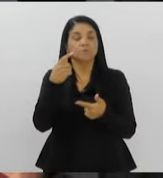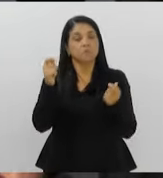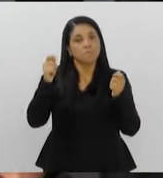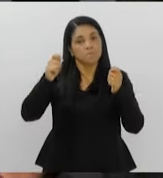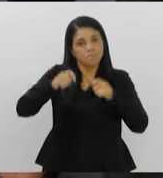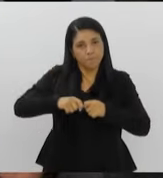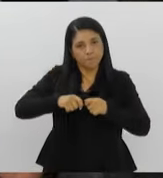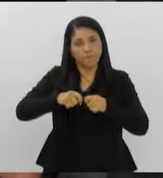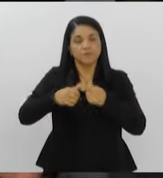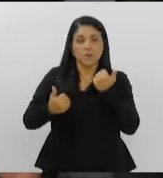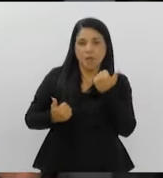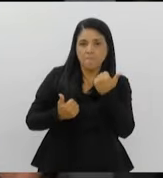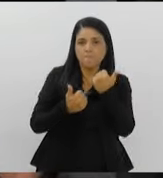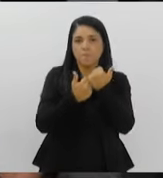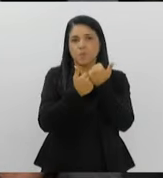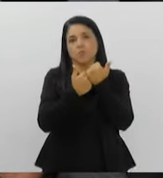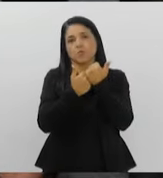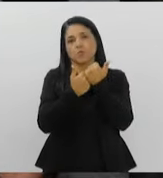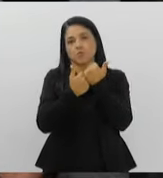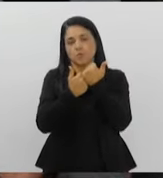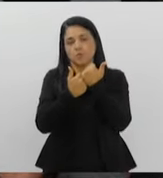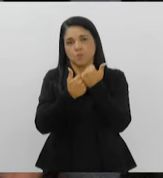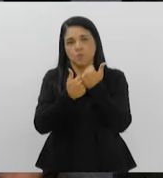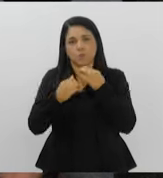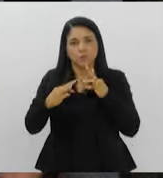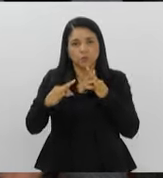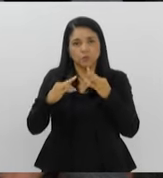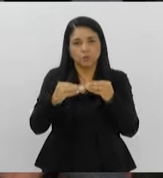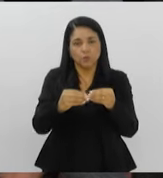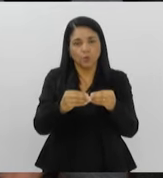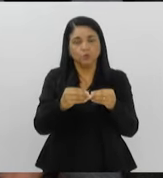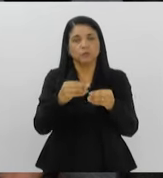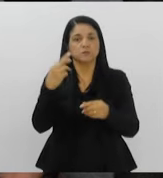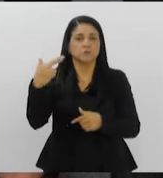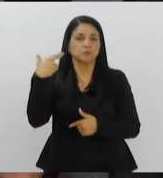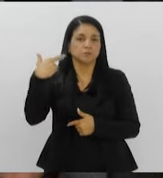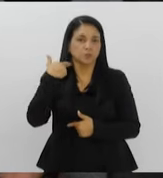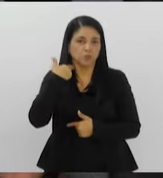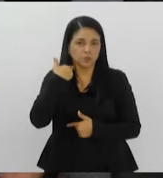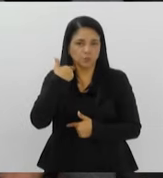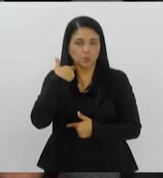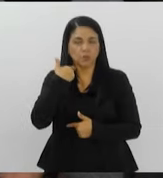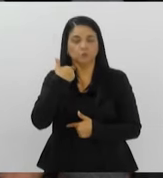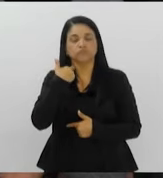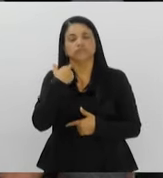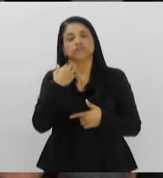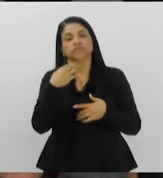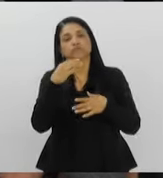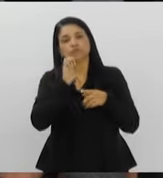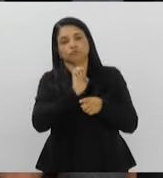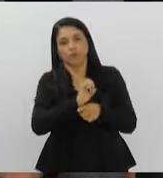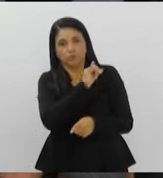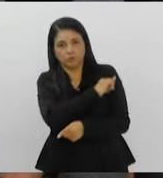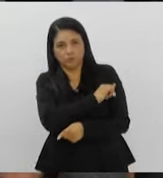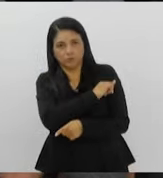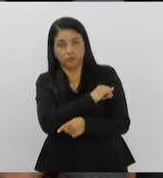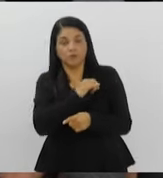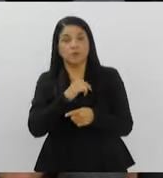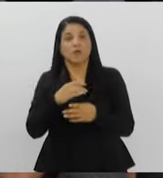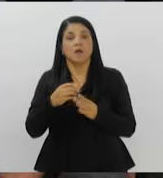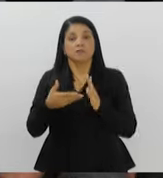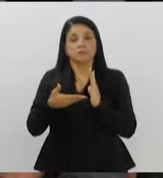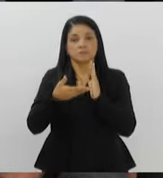mais apoio, suporte para todas as procuradoras do nosso Estado. As câmaras